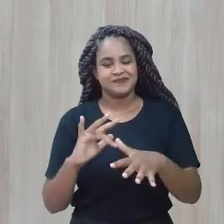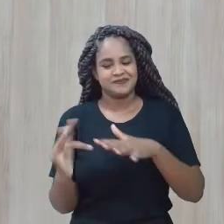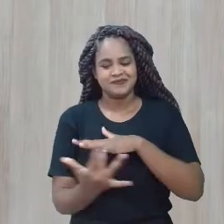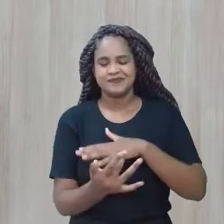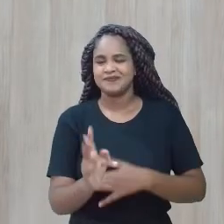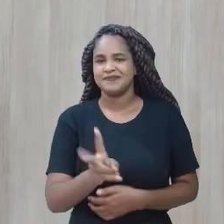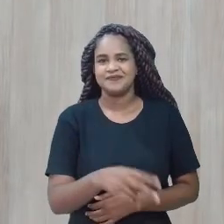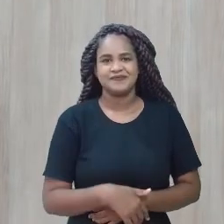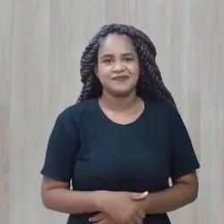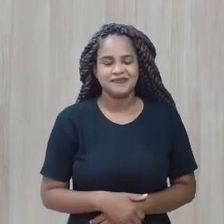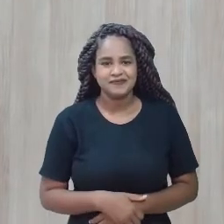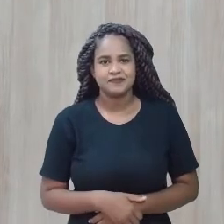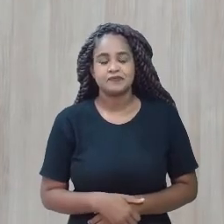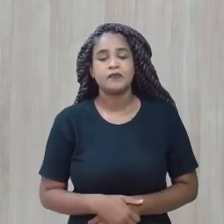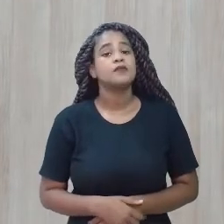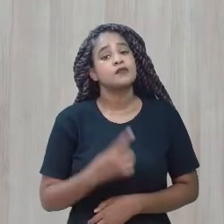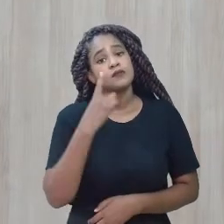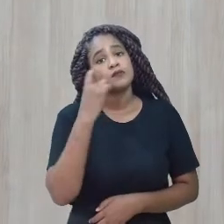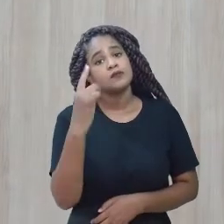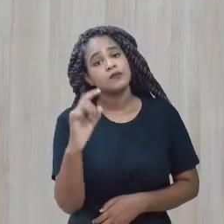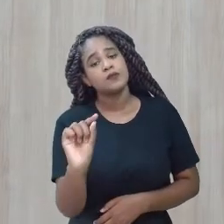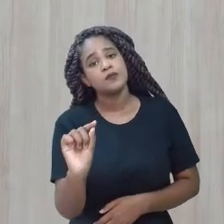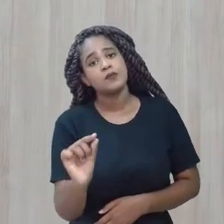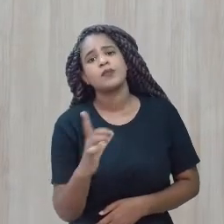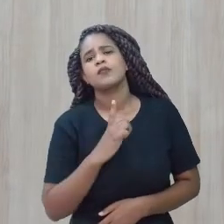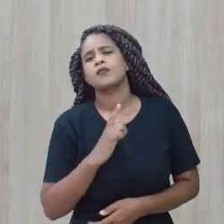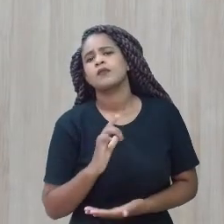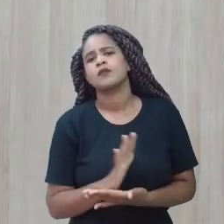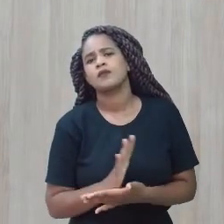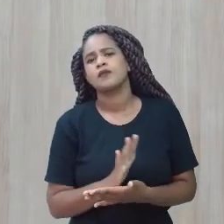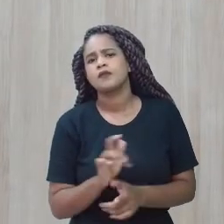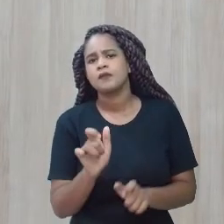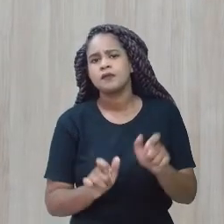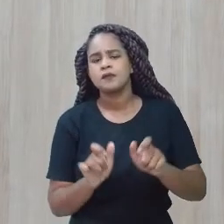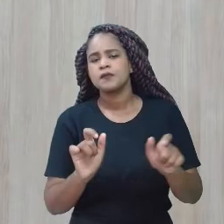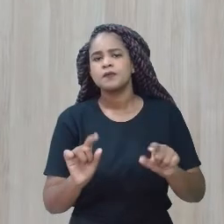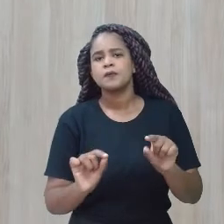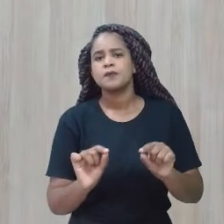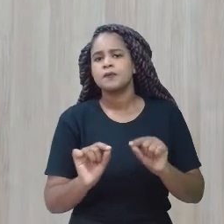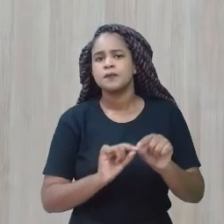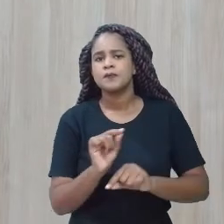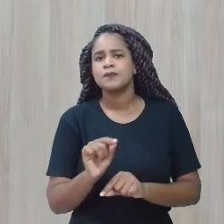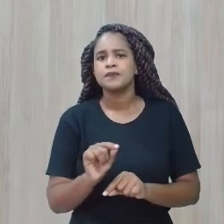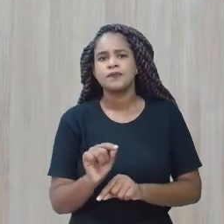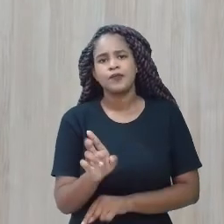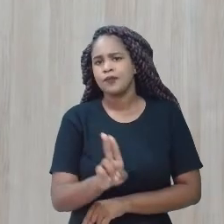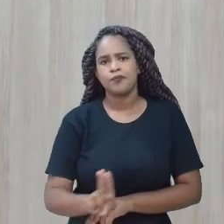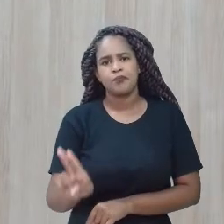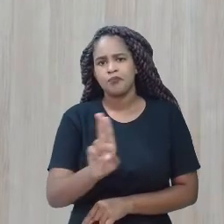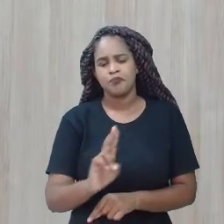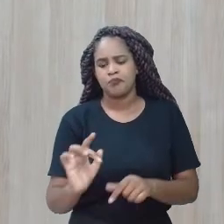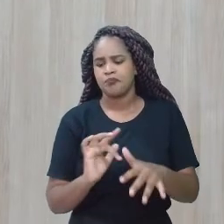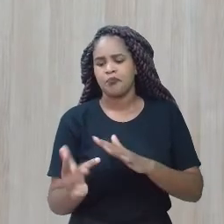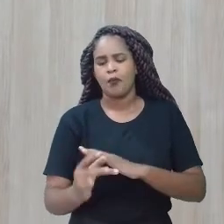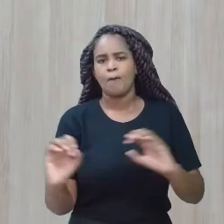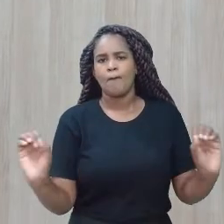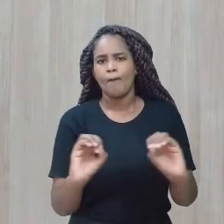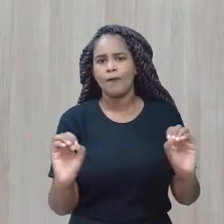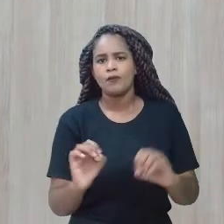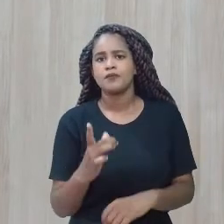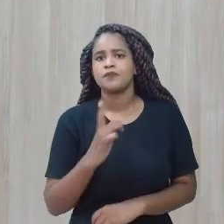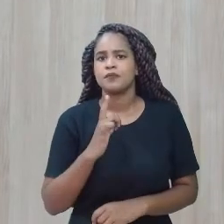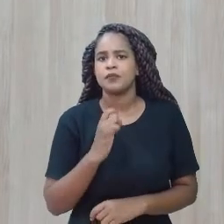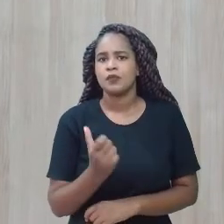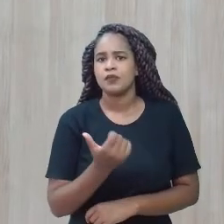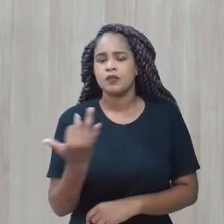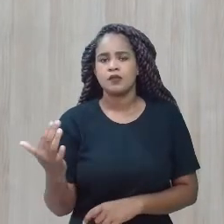social. E é interessante, tem pessoas que não fazem uso da rede social. Tem pessoas que